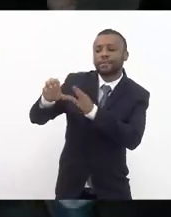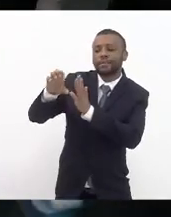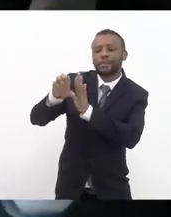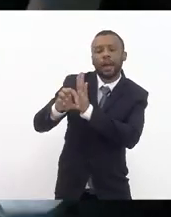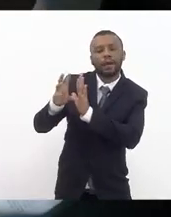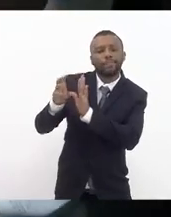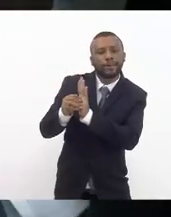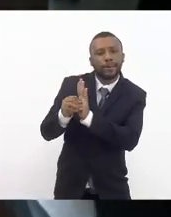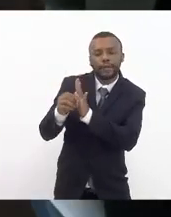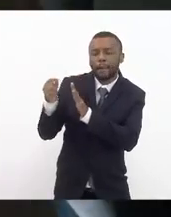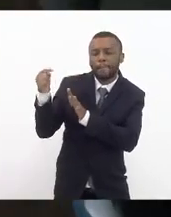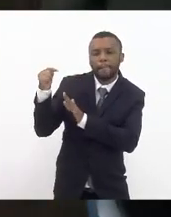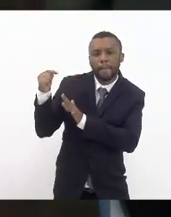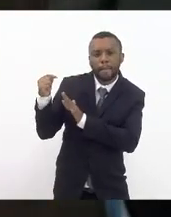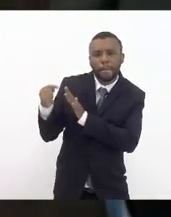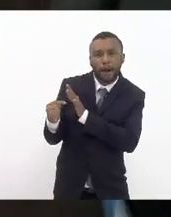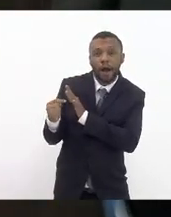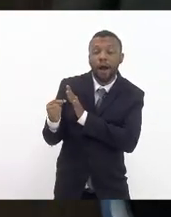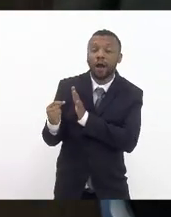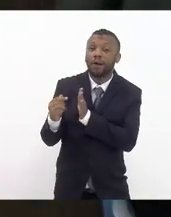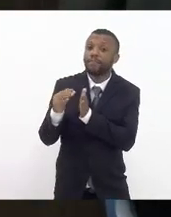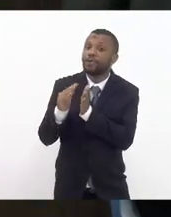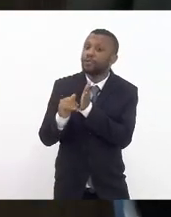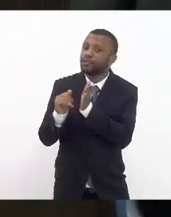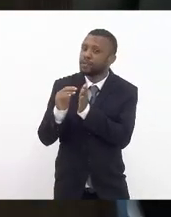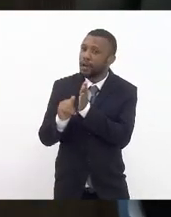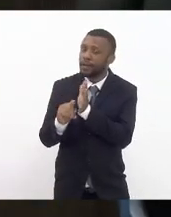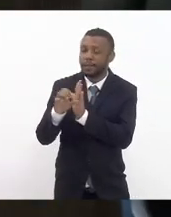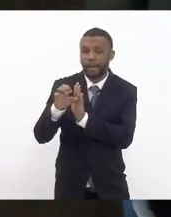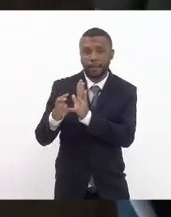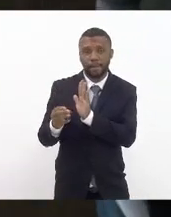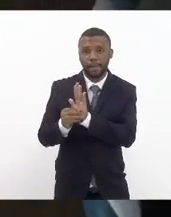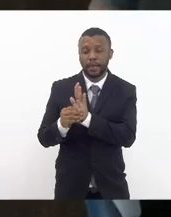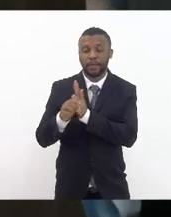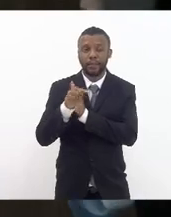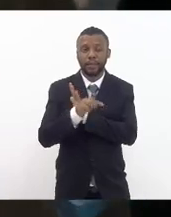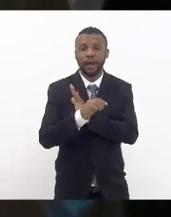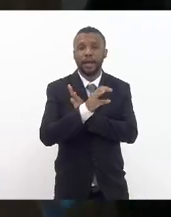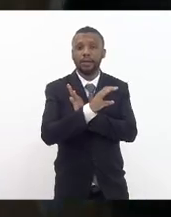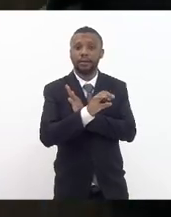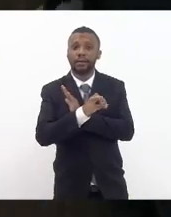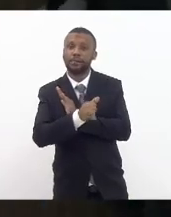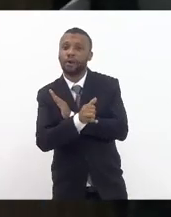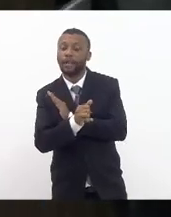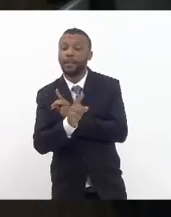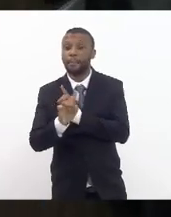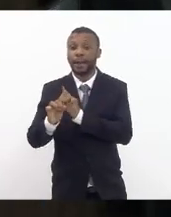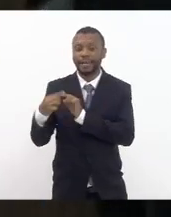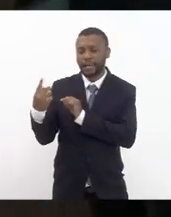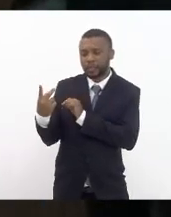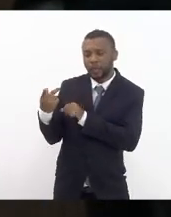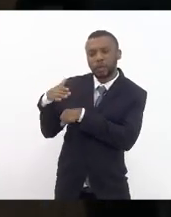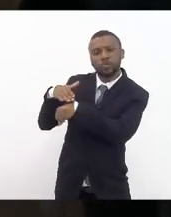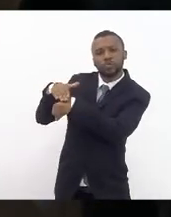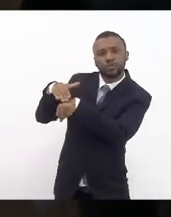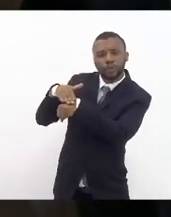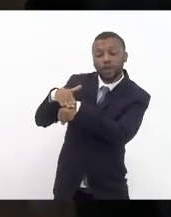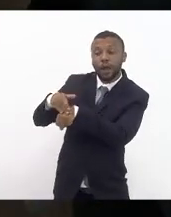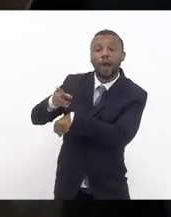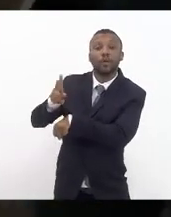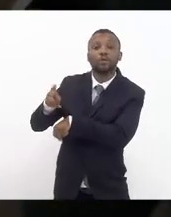deputado Márcio Pacheco, foi tirada as emendas da CCJ, não aquelas duas emendas que nós tínhamos conversado. Continua às